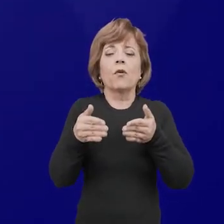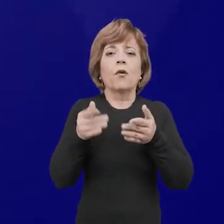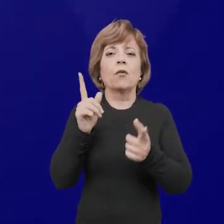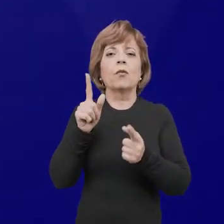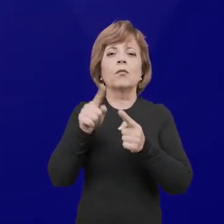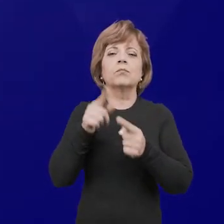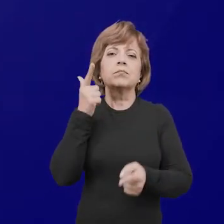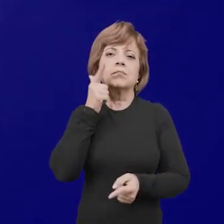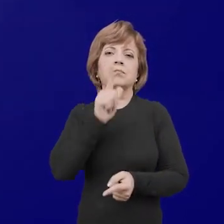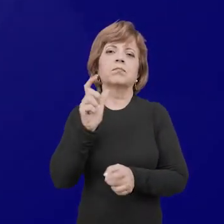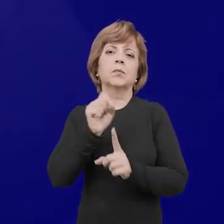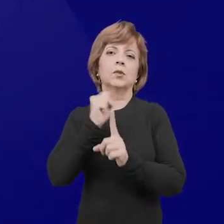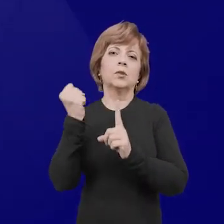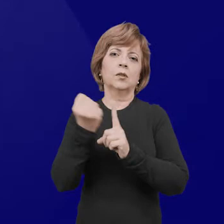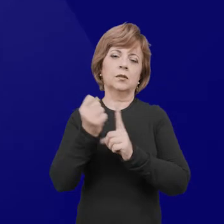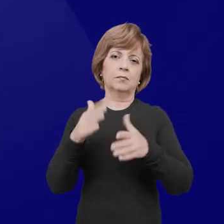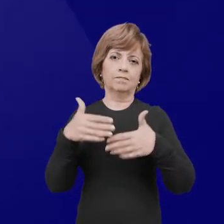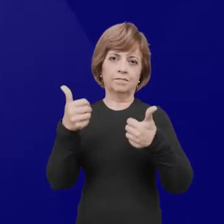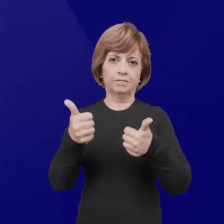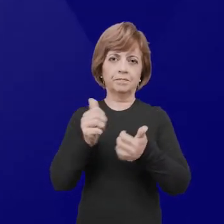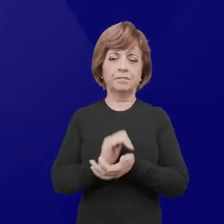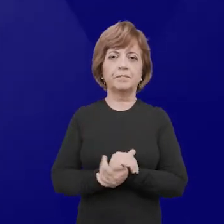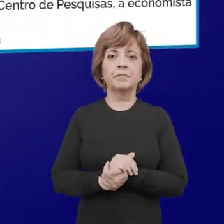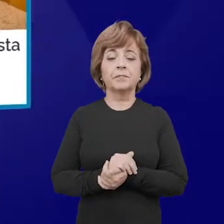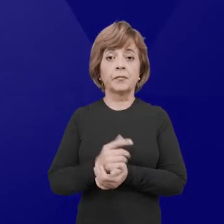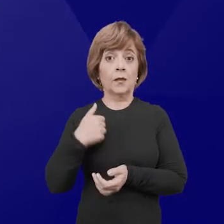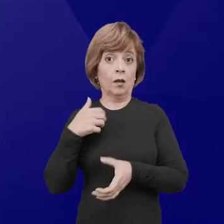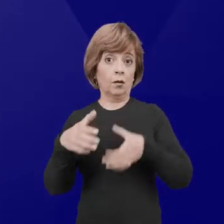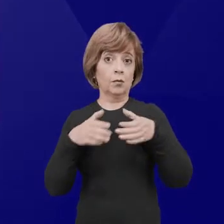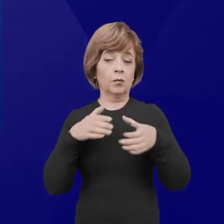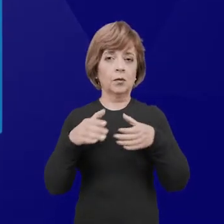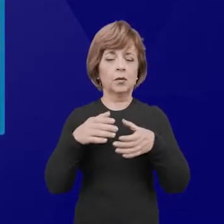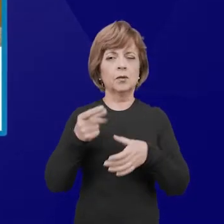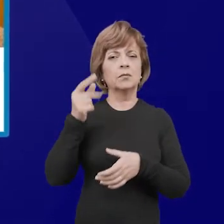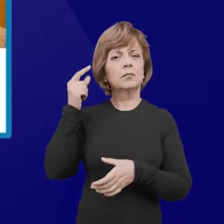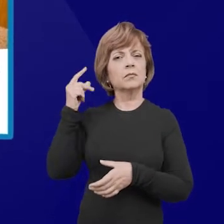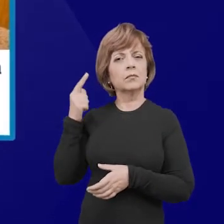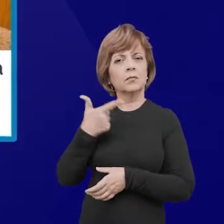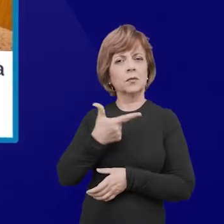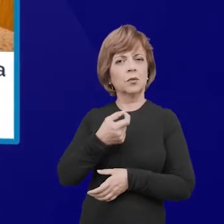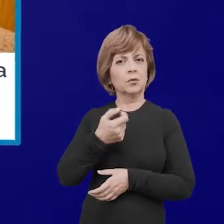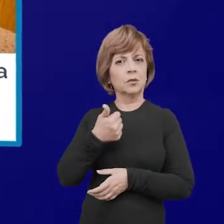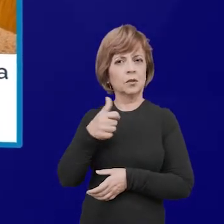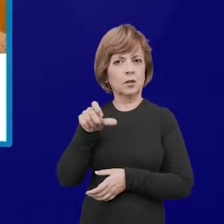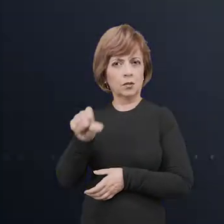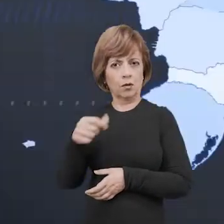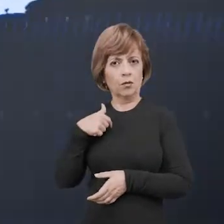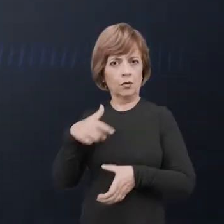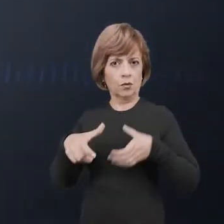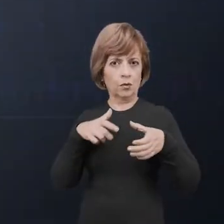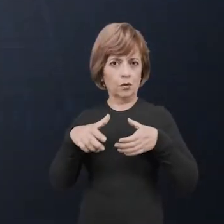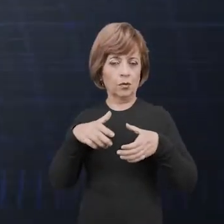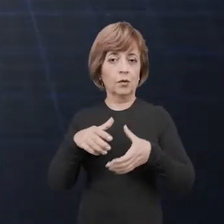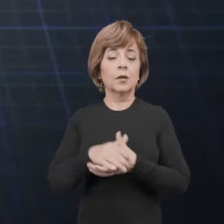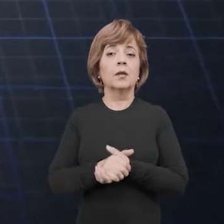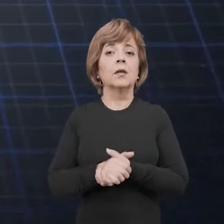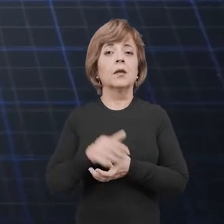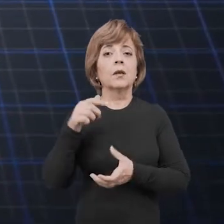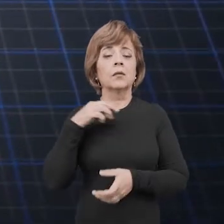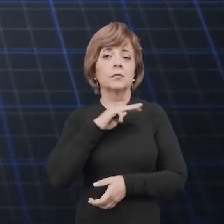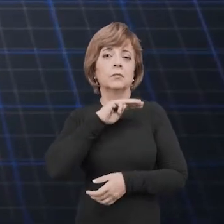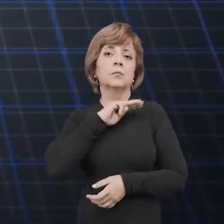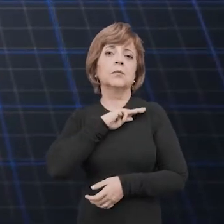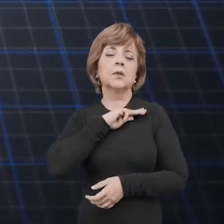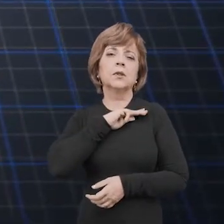resultados efetivos para a sociedade. Eu coordeno esse centro desde fevereiro de 2019 e, que eu saiba, o Ministério Público do Rio